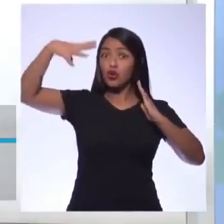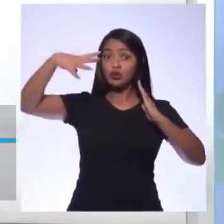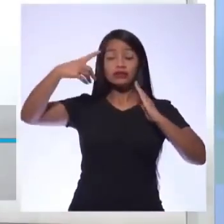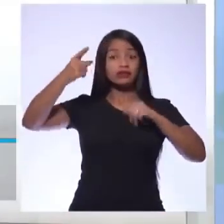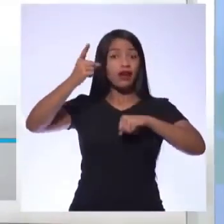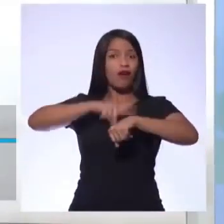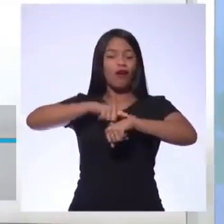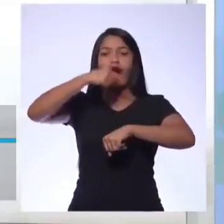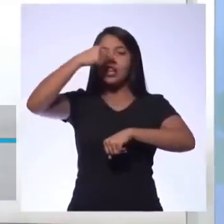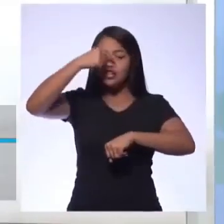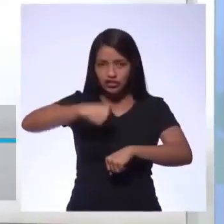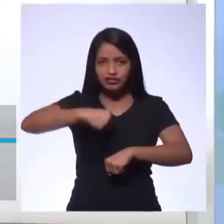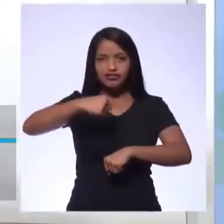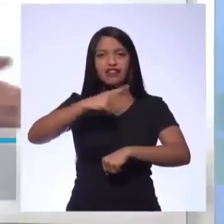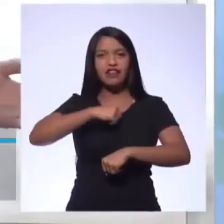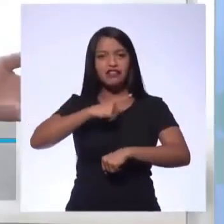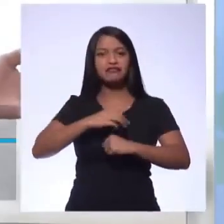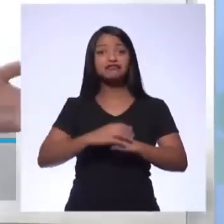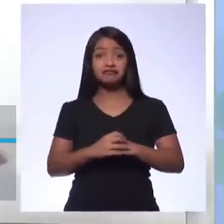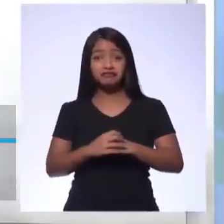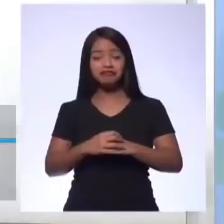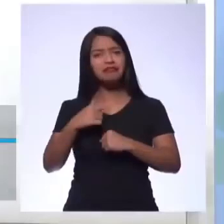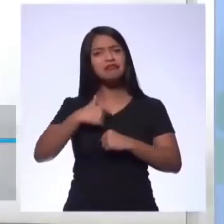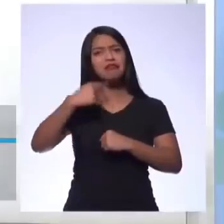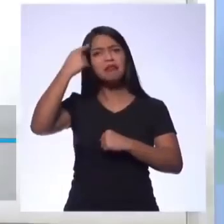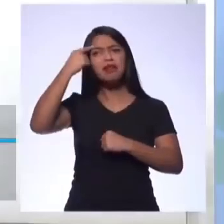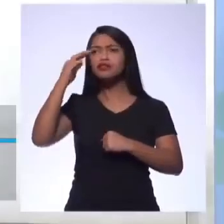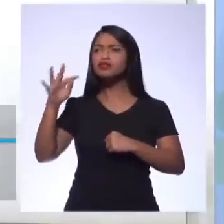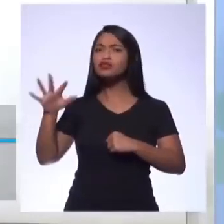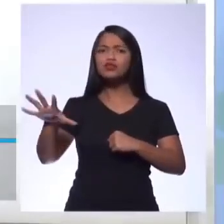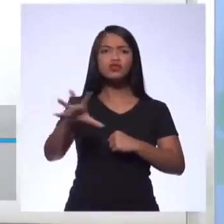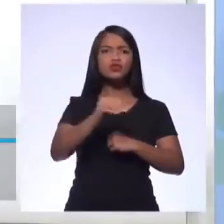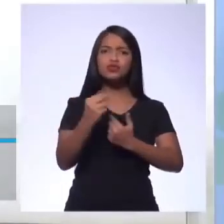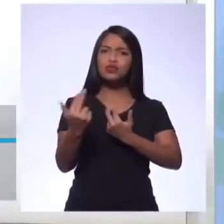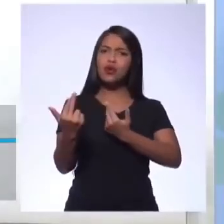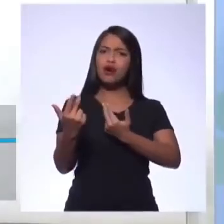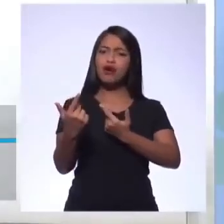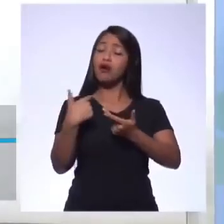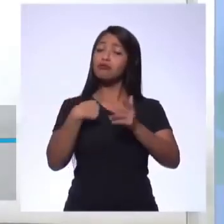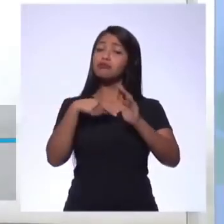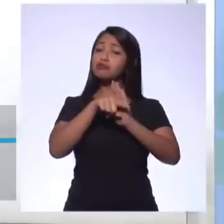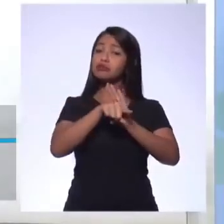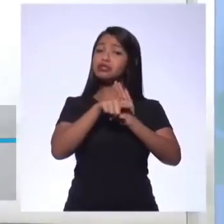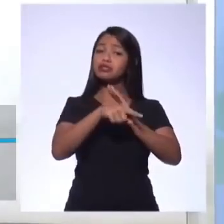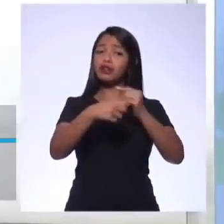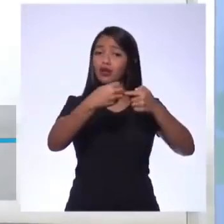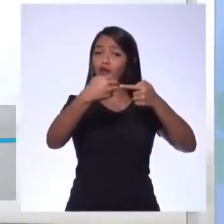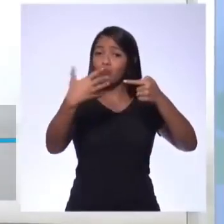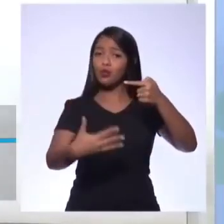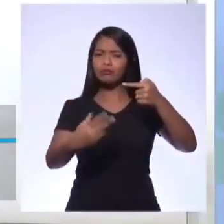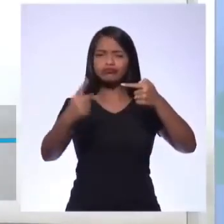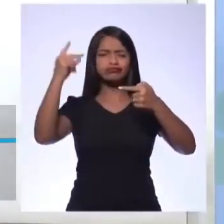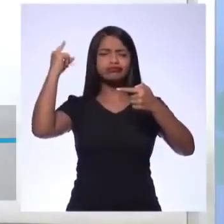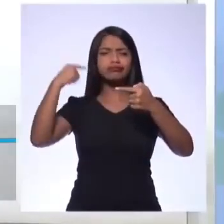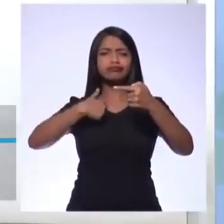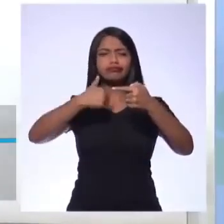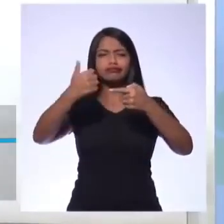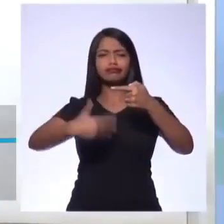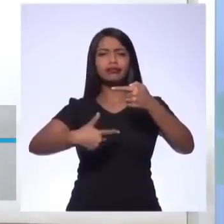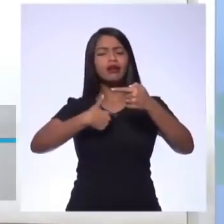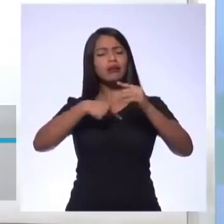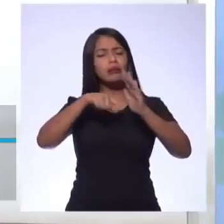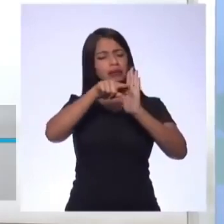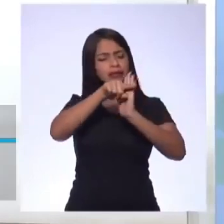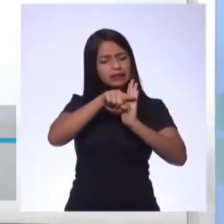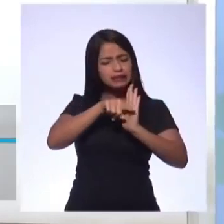as pessoas. Aí eu pesquisei no velho Google, é claro, né? Há muito tempo atrás, e cheguei, pelos dados